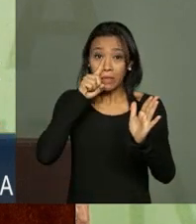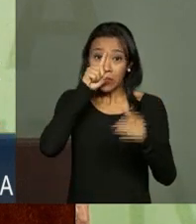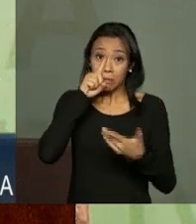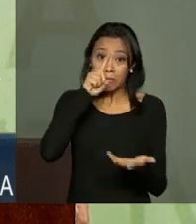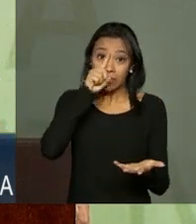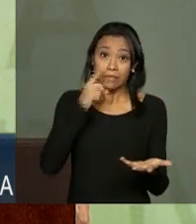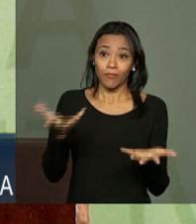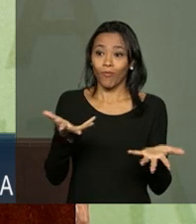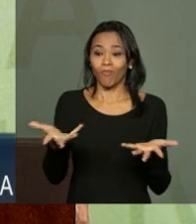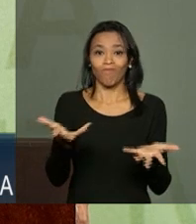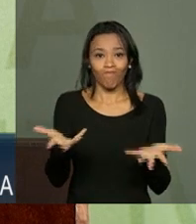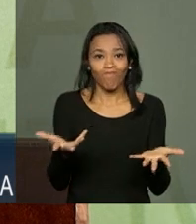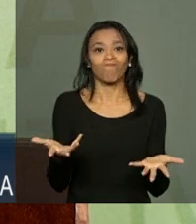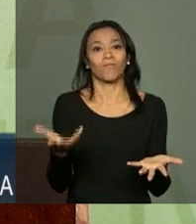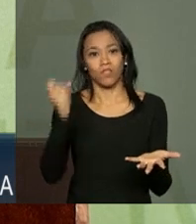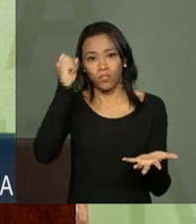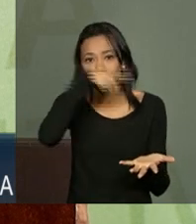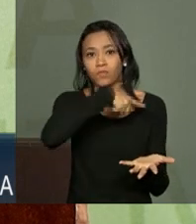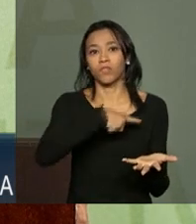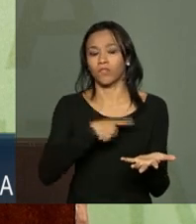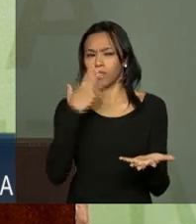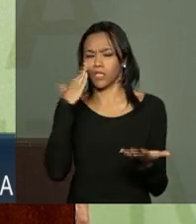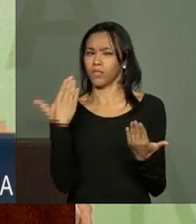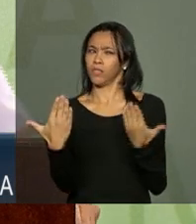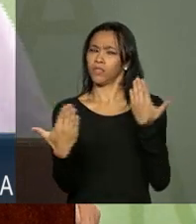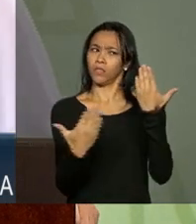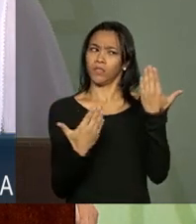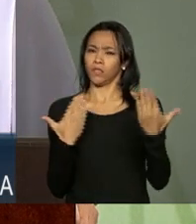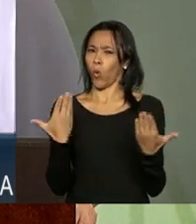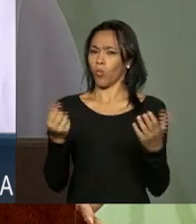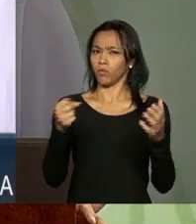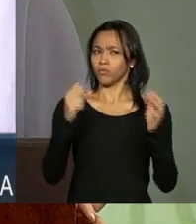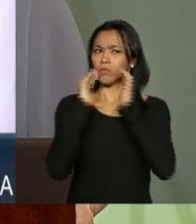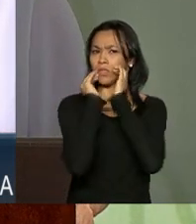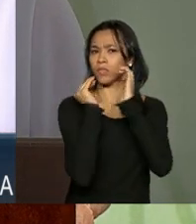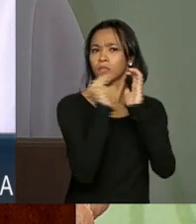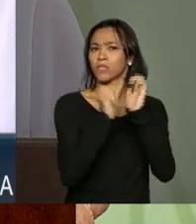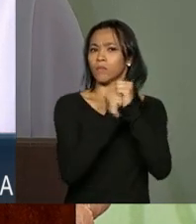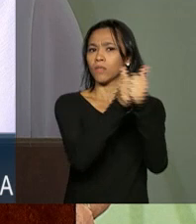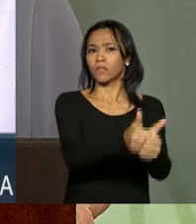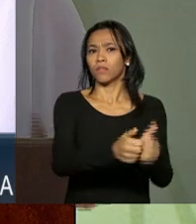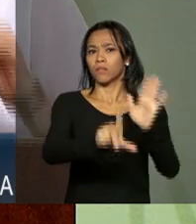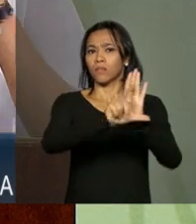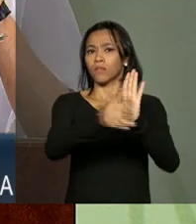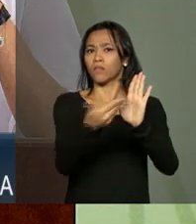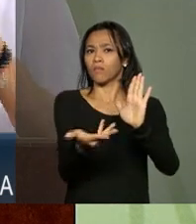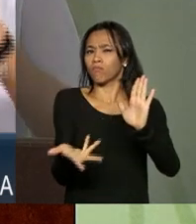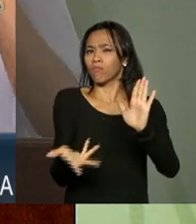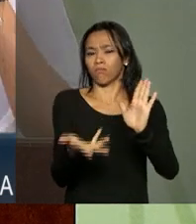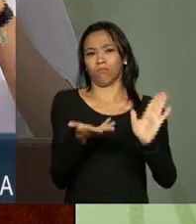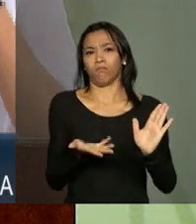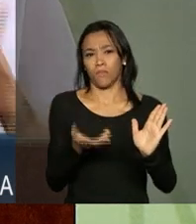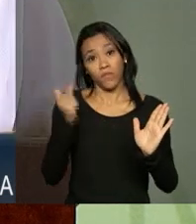o jogo, torna o jogo suspeito, torna a relação entre as pessoas,